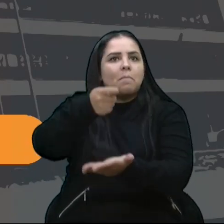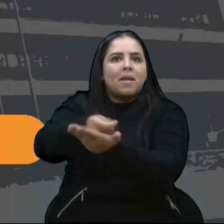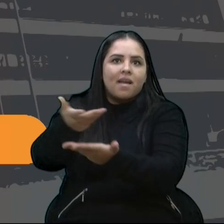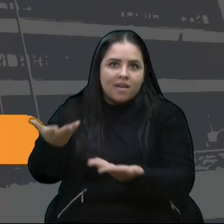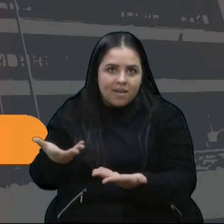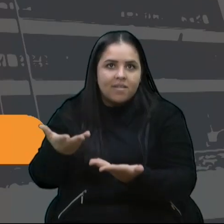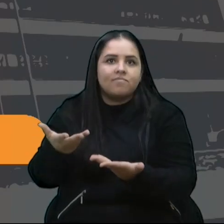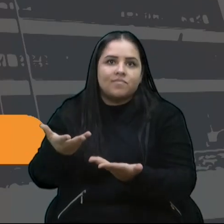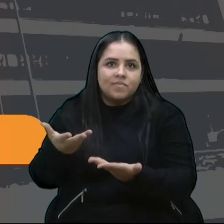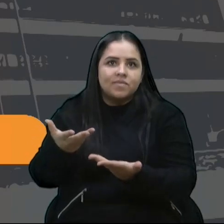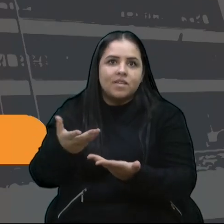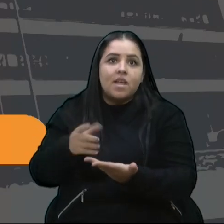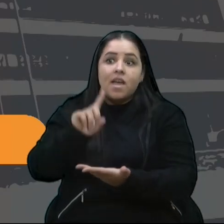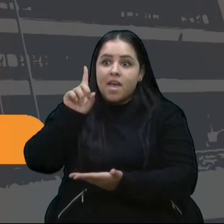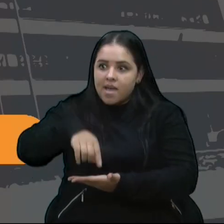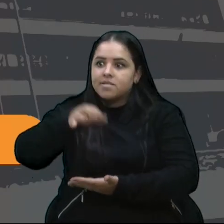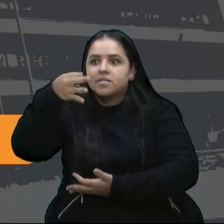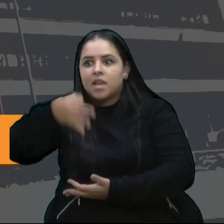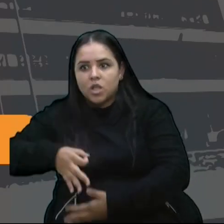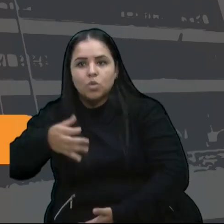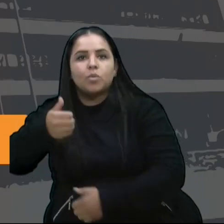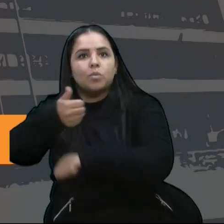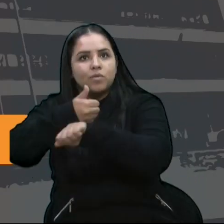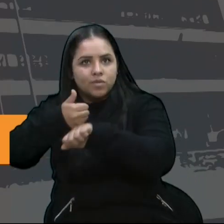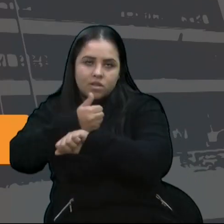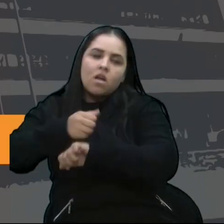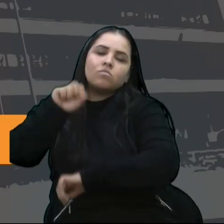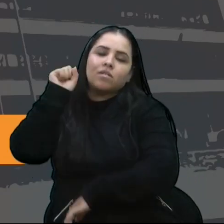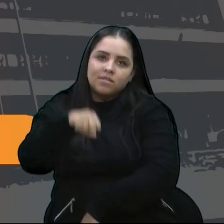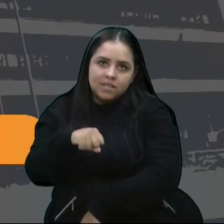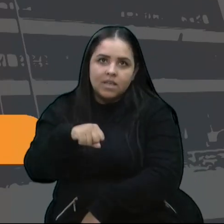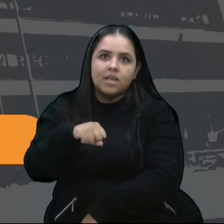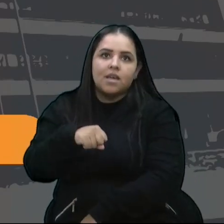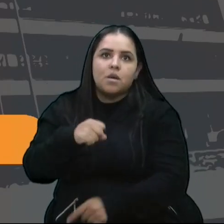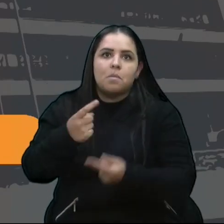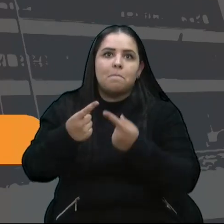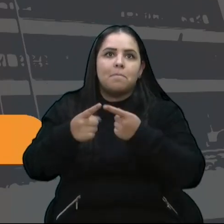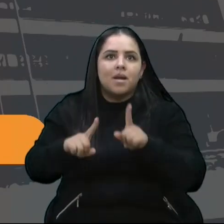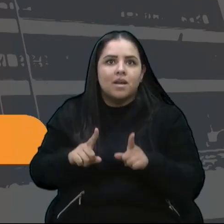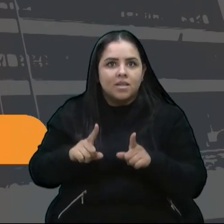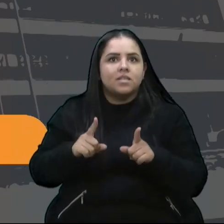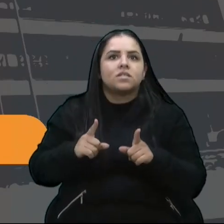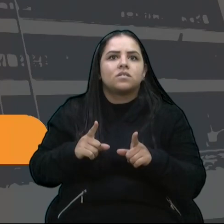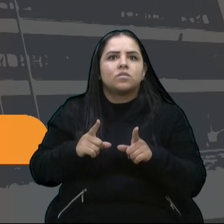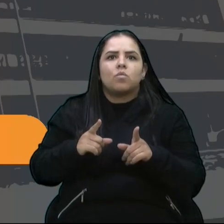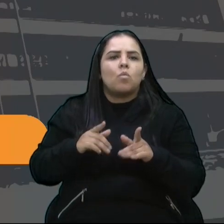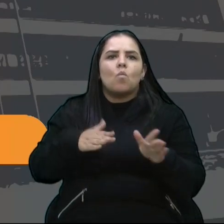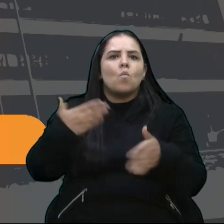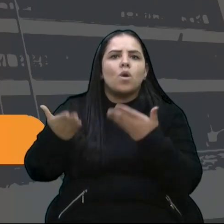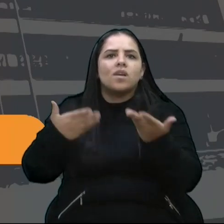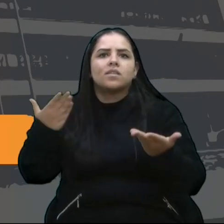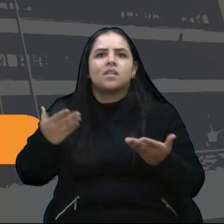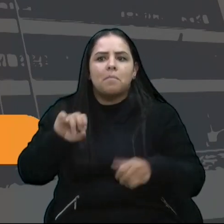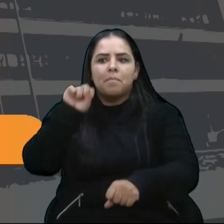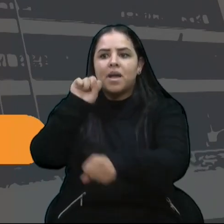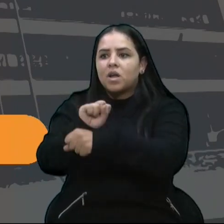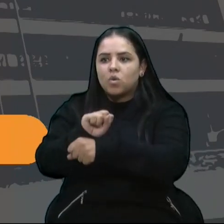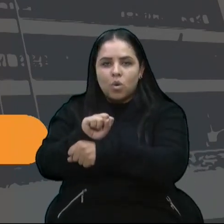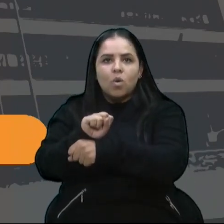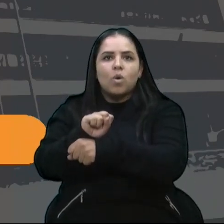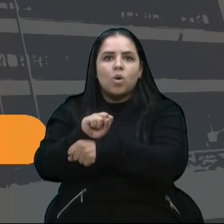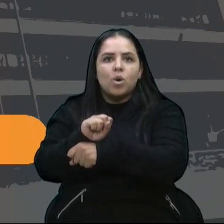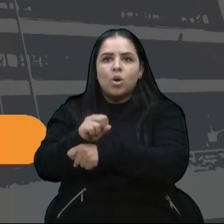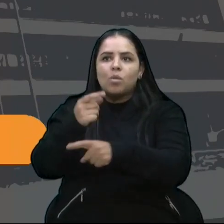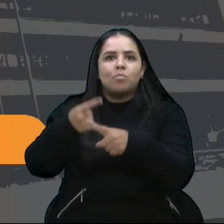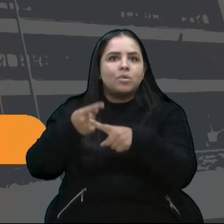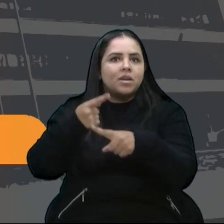um valor que é justo para o profissional? É justo para o profissional, só que quantas iniciativas não deixaram de existir por falta